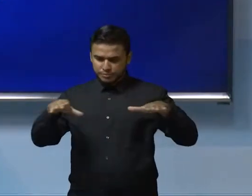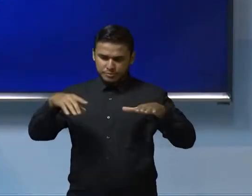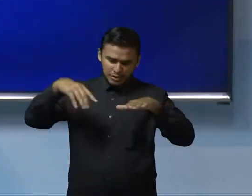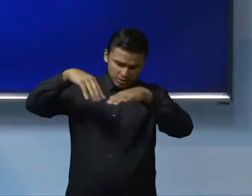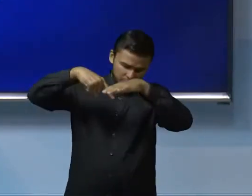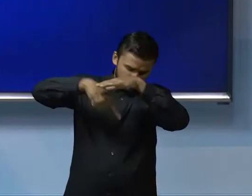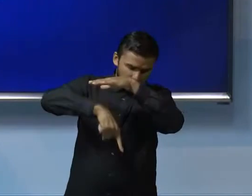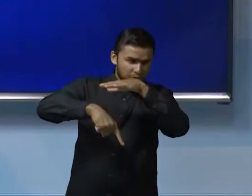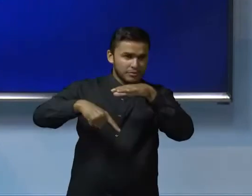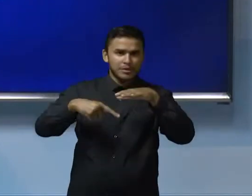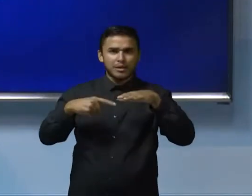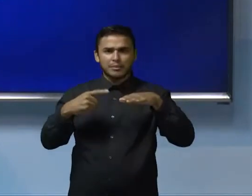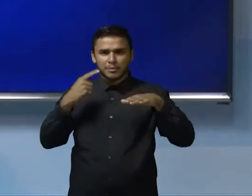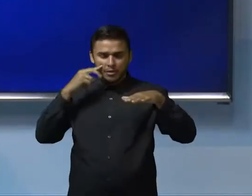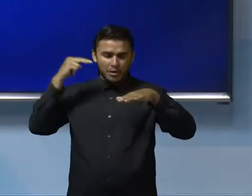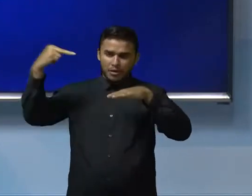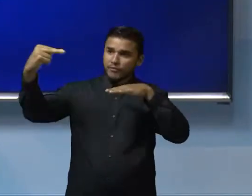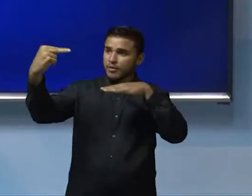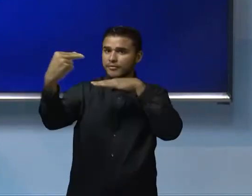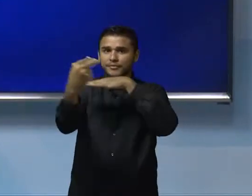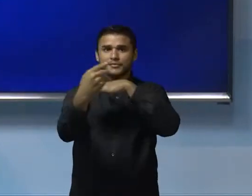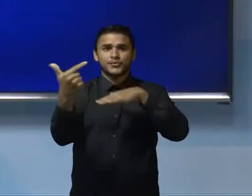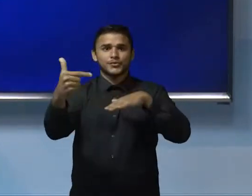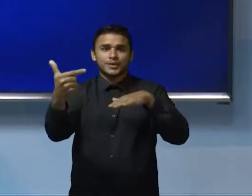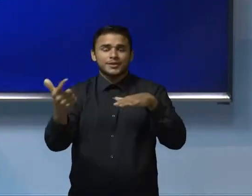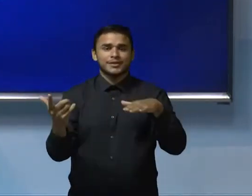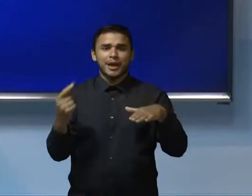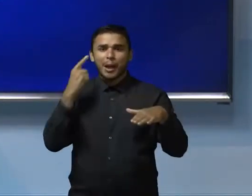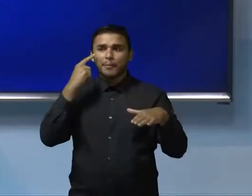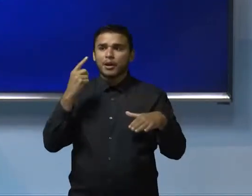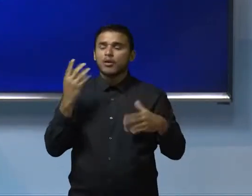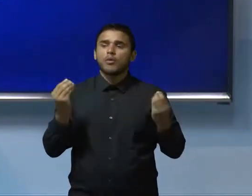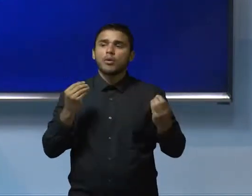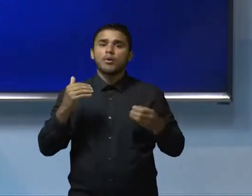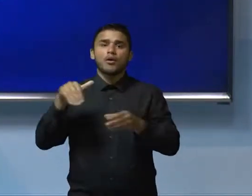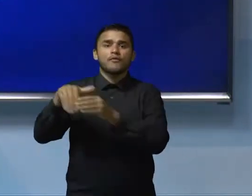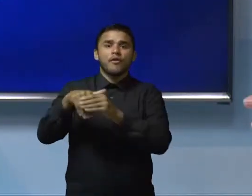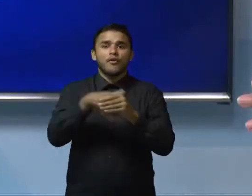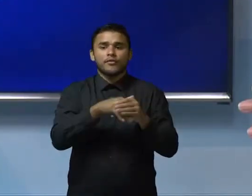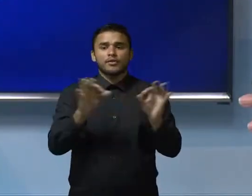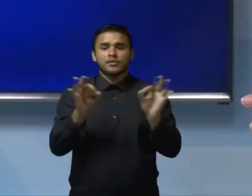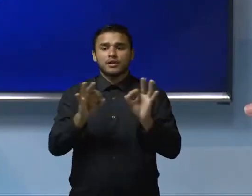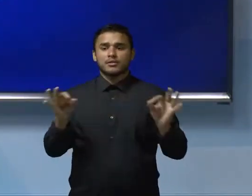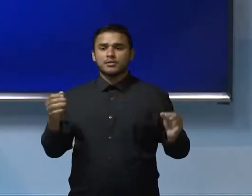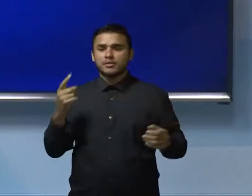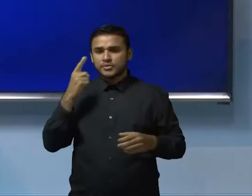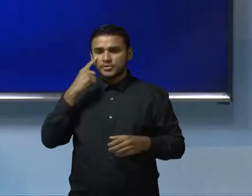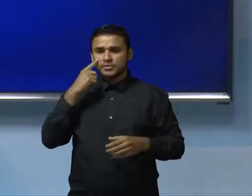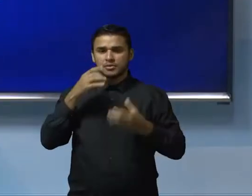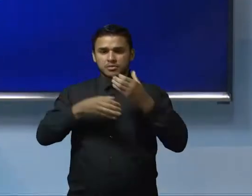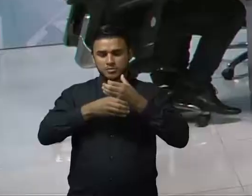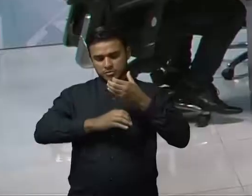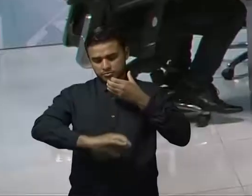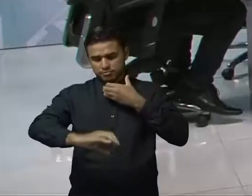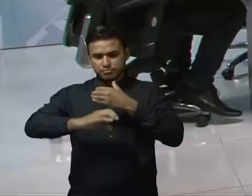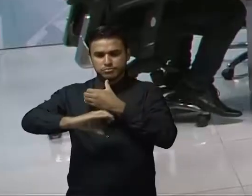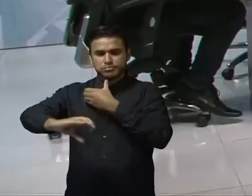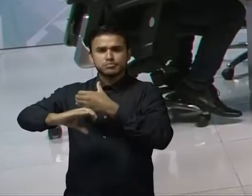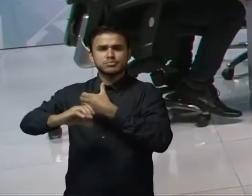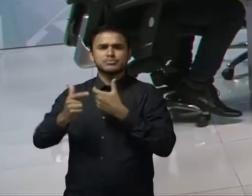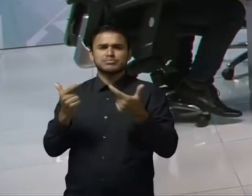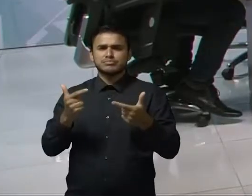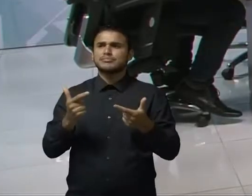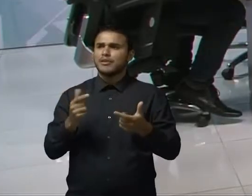não gerando visibilidade, não gera voto, né? A gente diz sempre isso. Não por acaso o déficit de saneamento básico é ainda